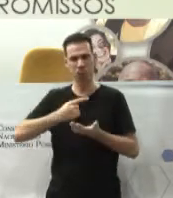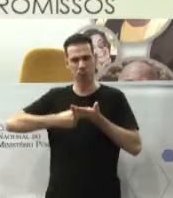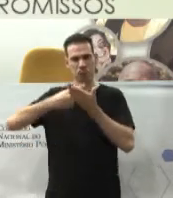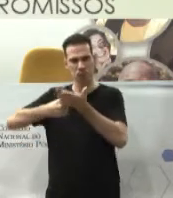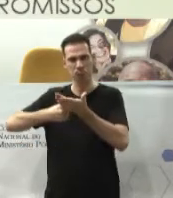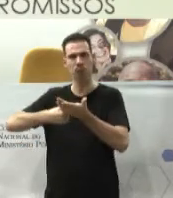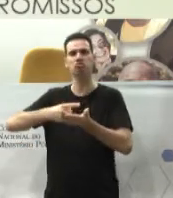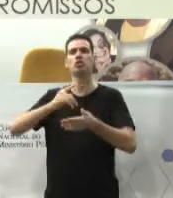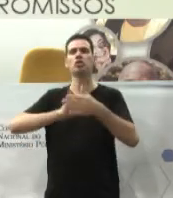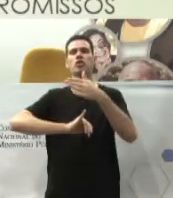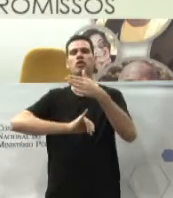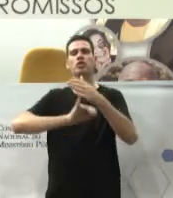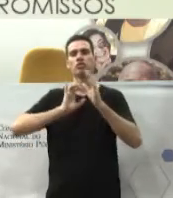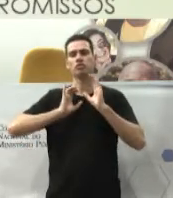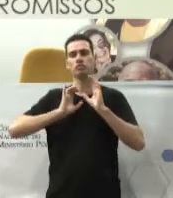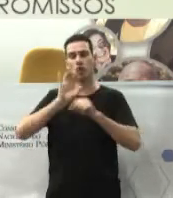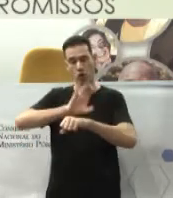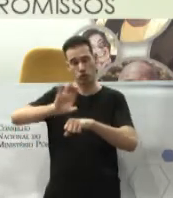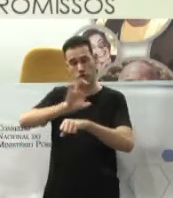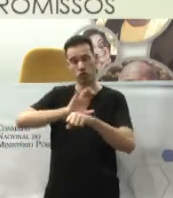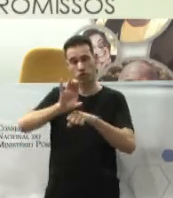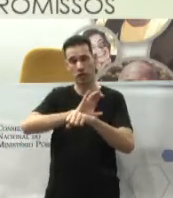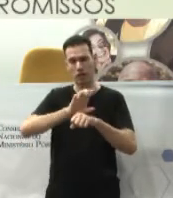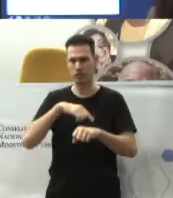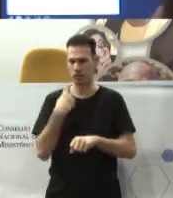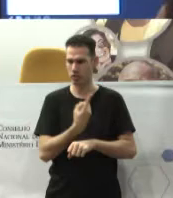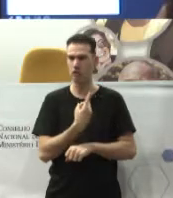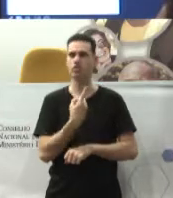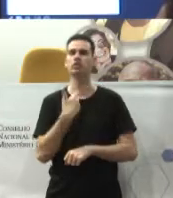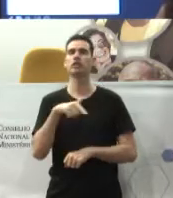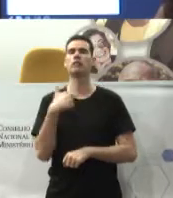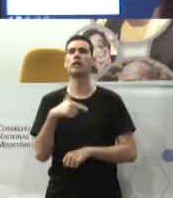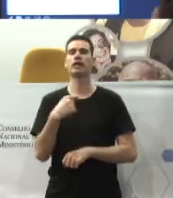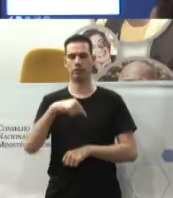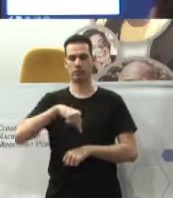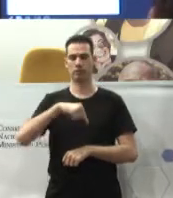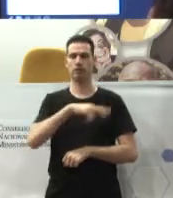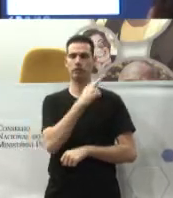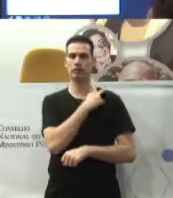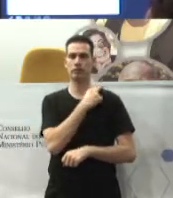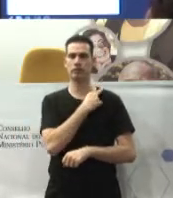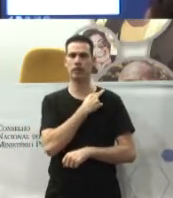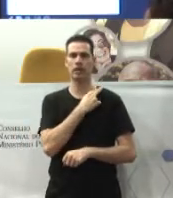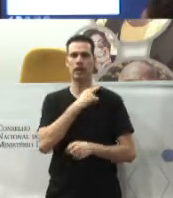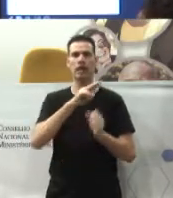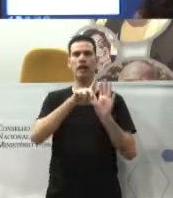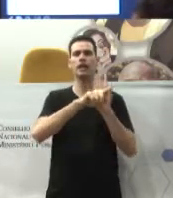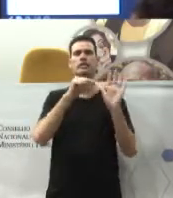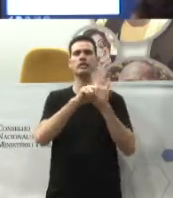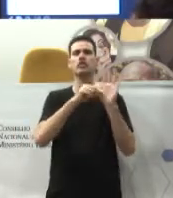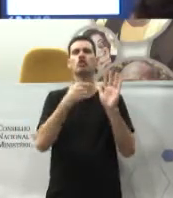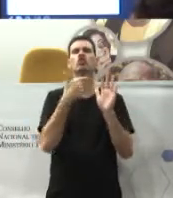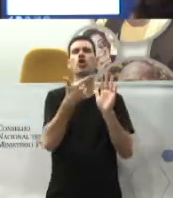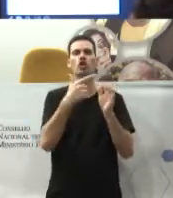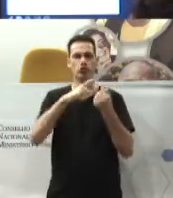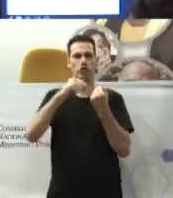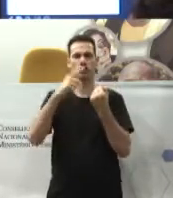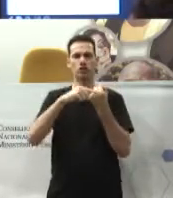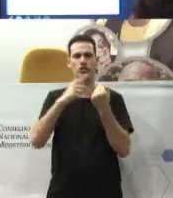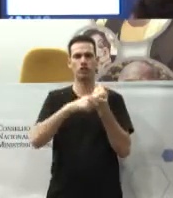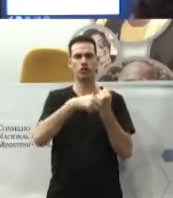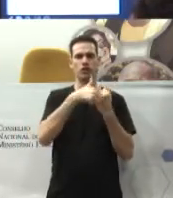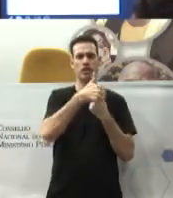adequem aos compromissos constitucionais. A nossa função aqui é aquela que está no inciso 2 do artigo 129, que nós ainda